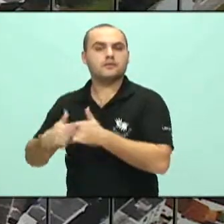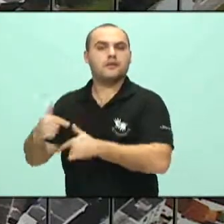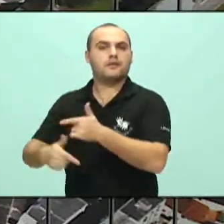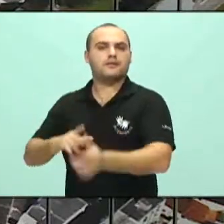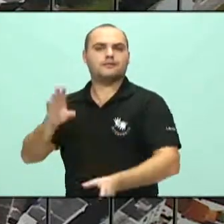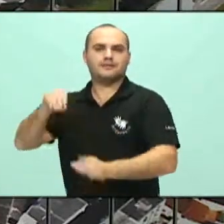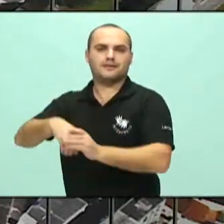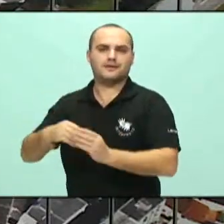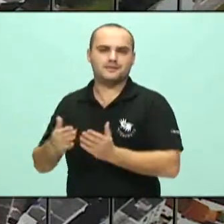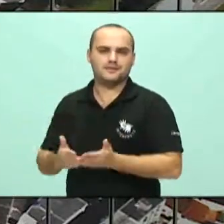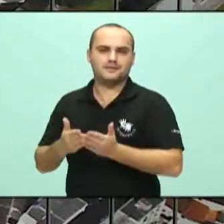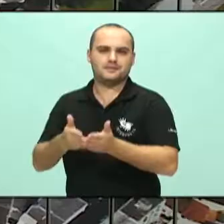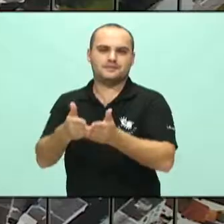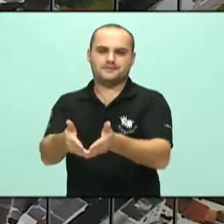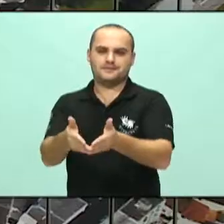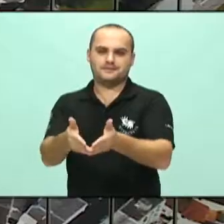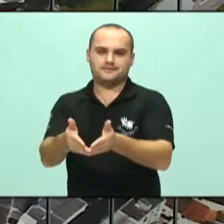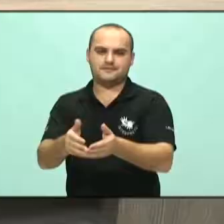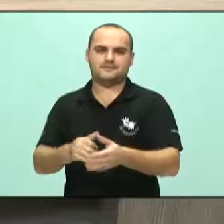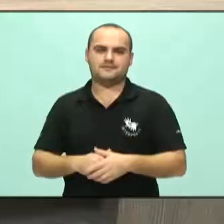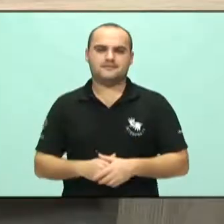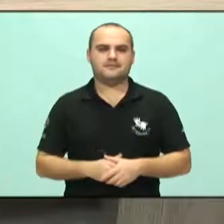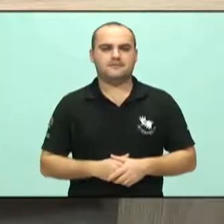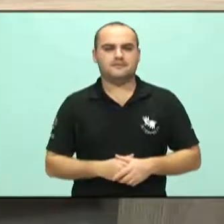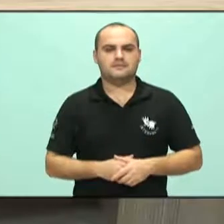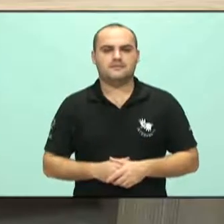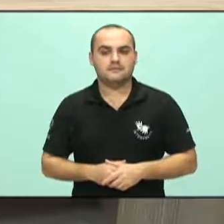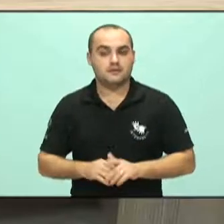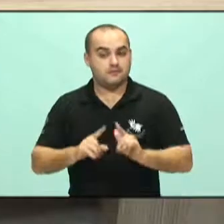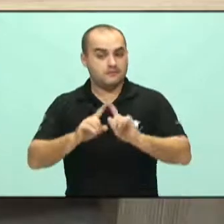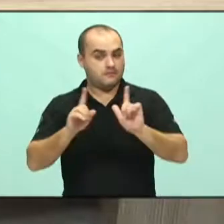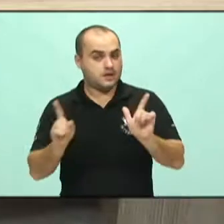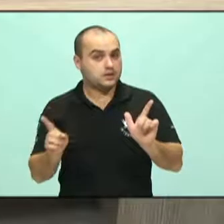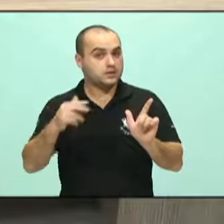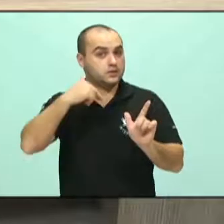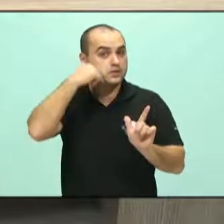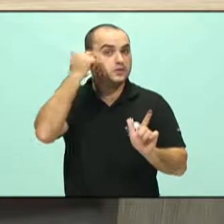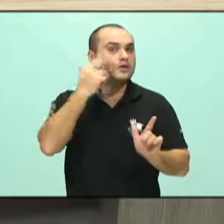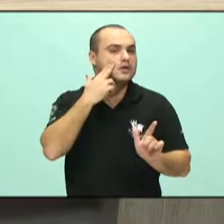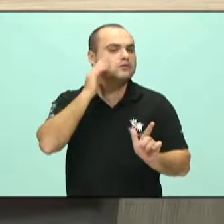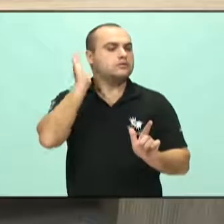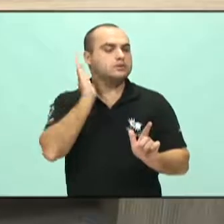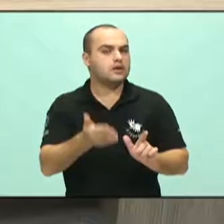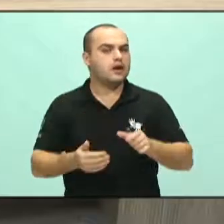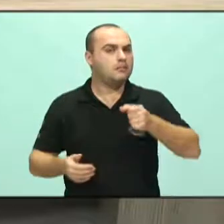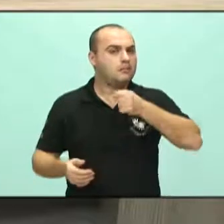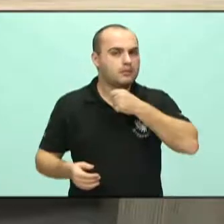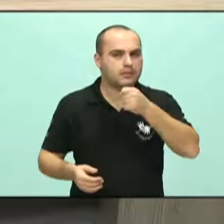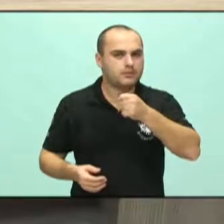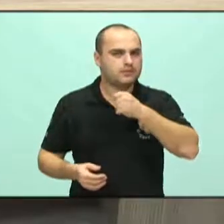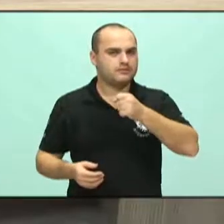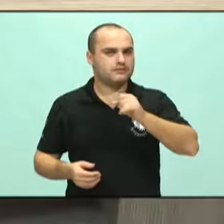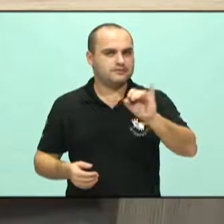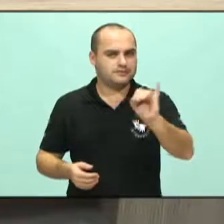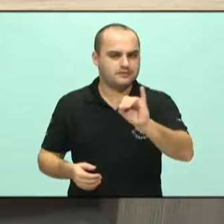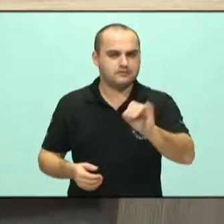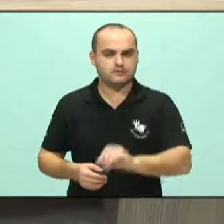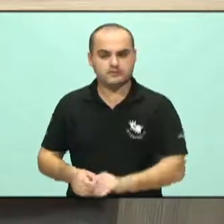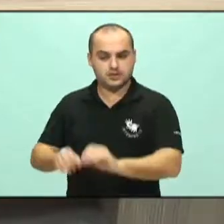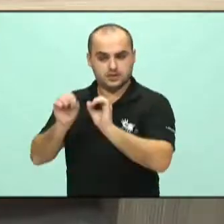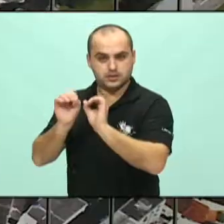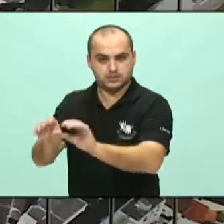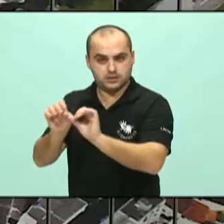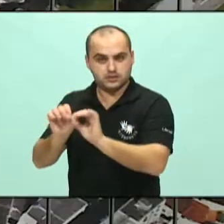porto, como mão de obra no porto. Mas os negros estiveram no jornalismo em Itajaí, na educação